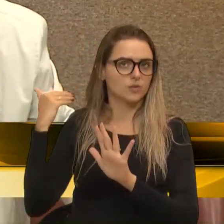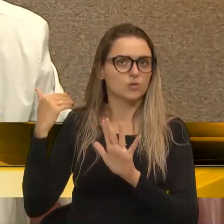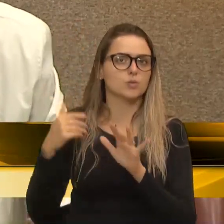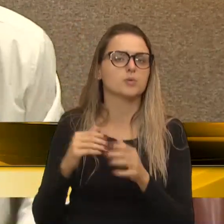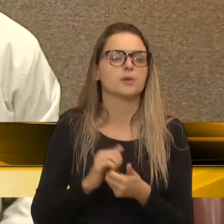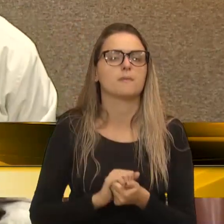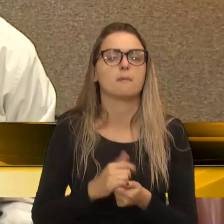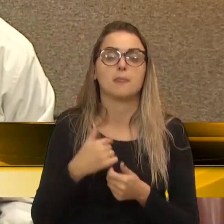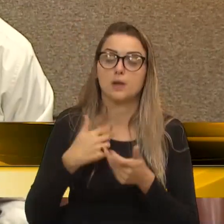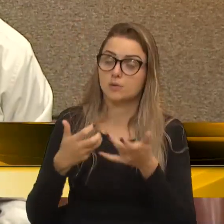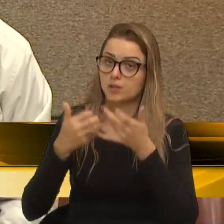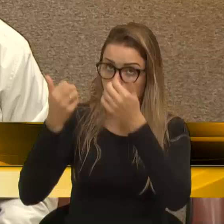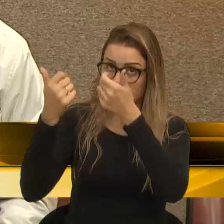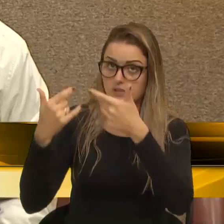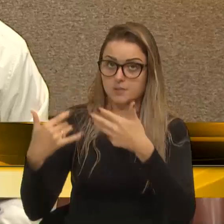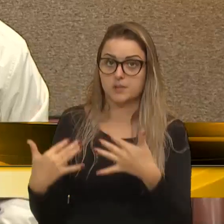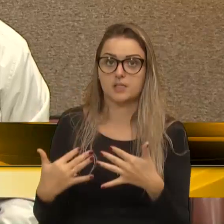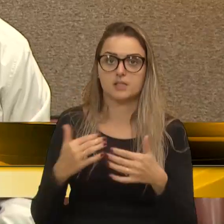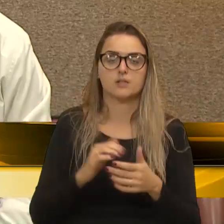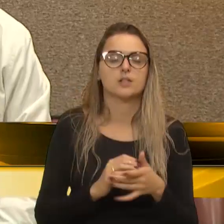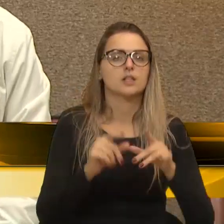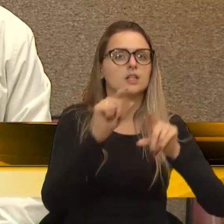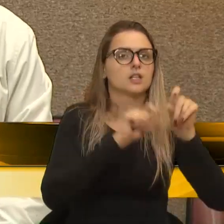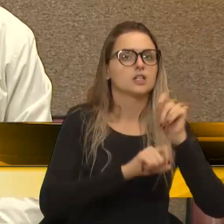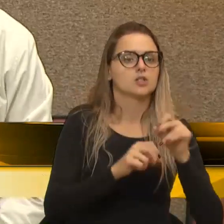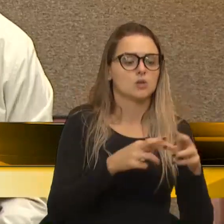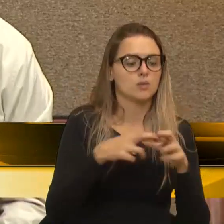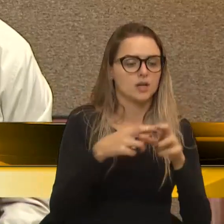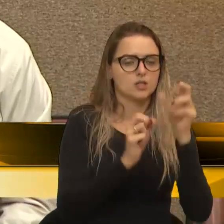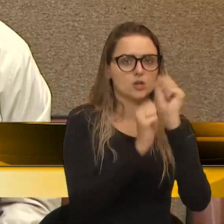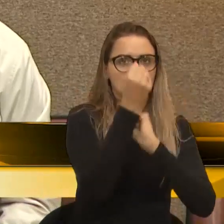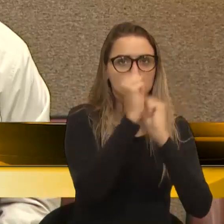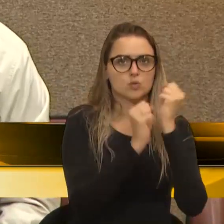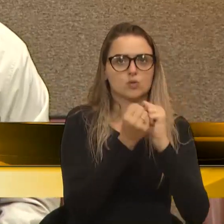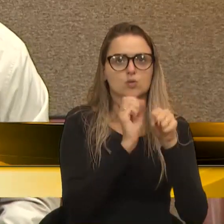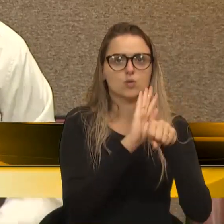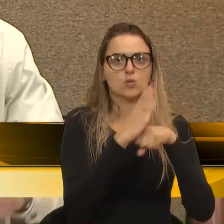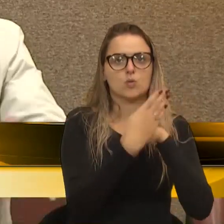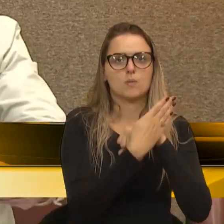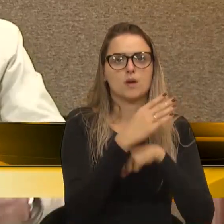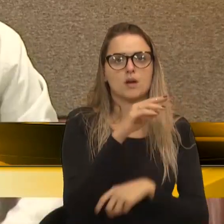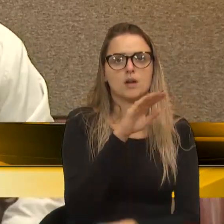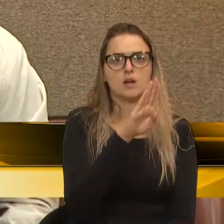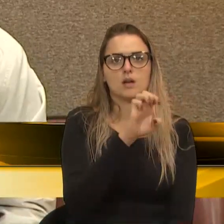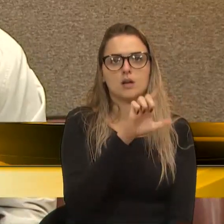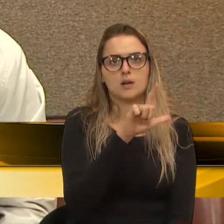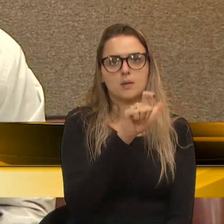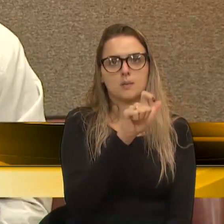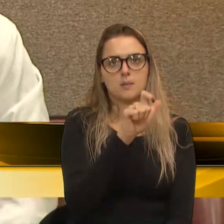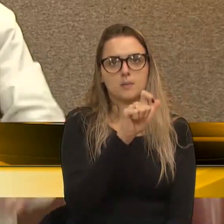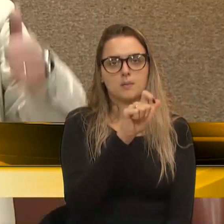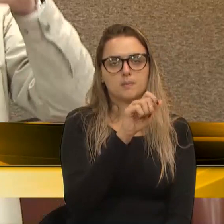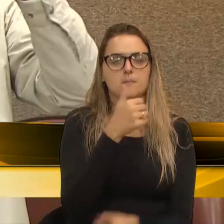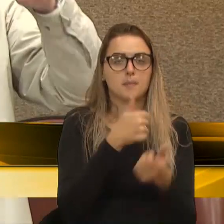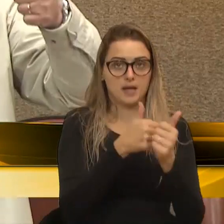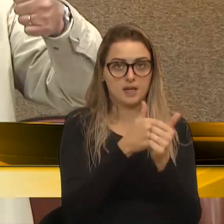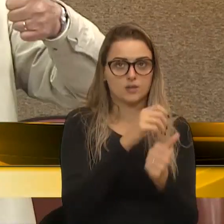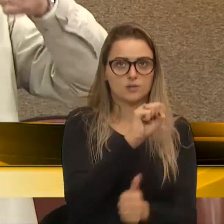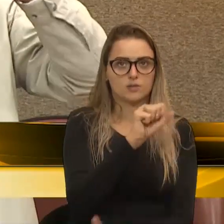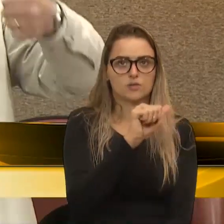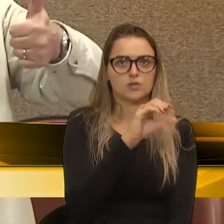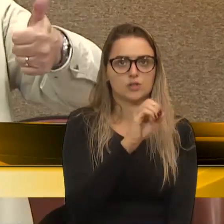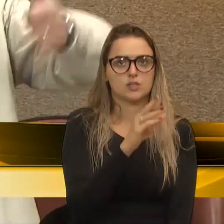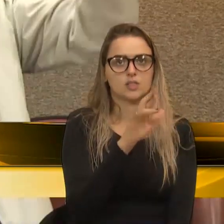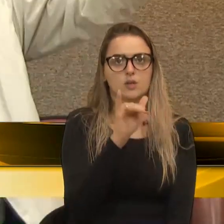essa justificativa. E sobre a zona industrial do Bevilacqua e lá de Santo Amo Bom, é uma das